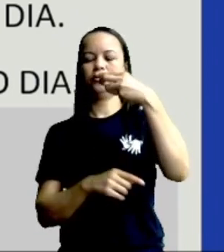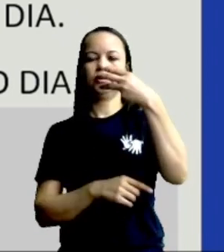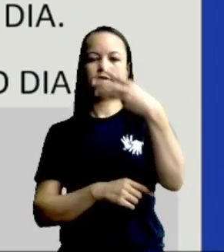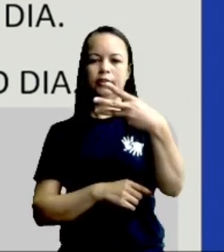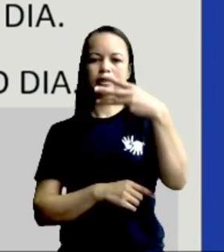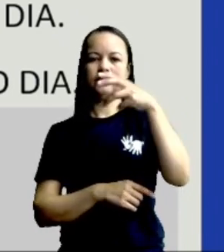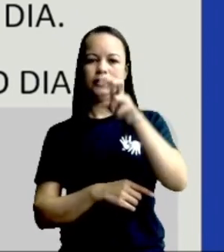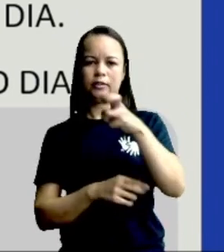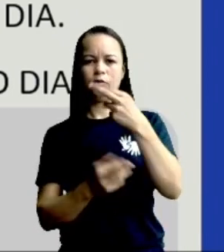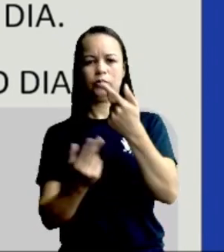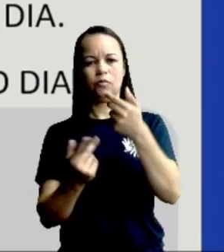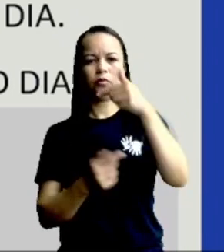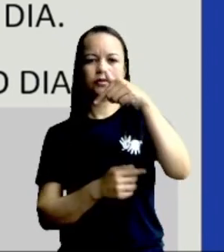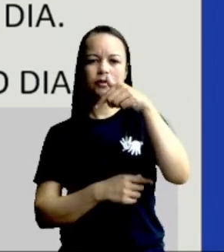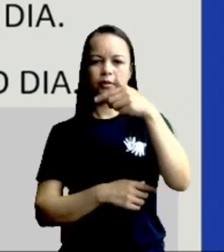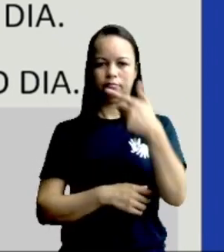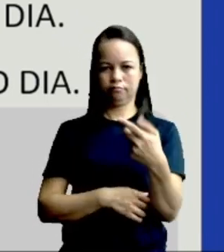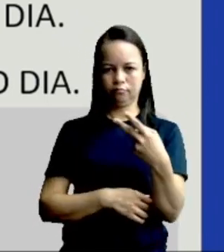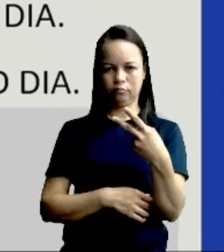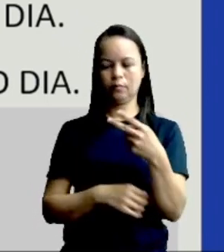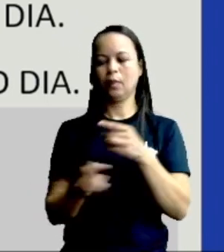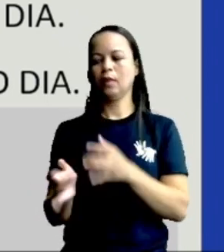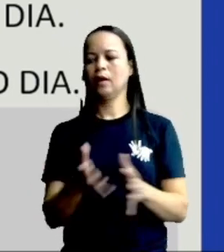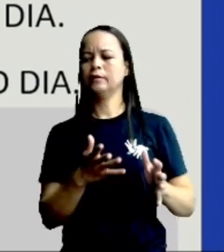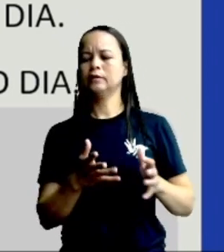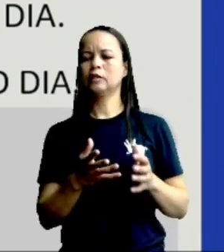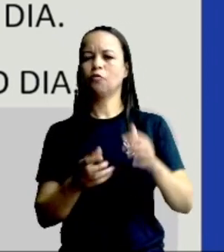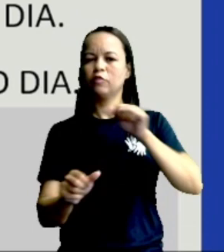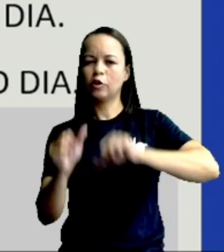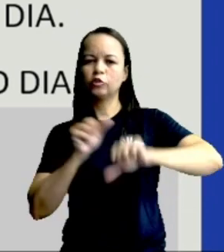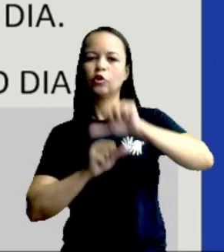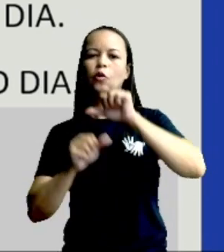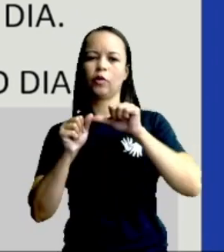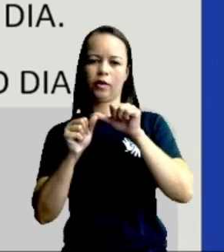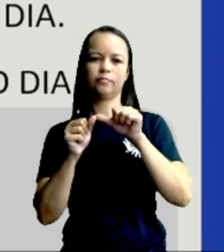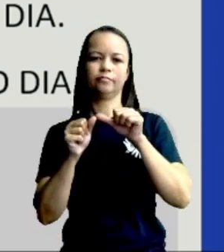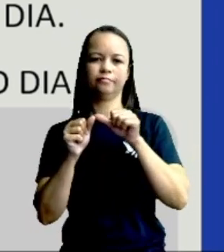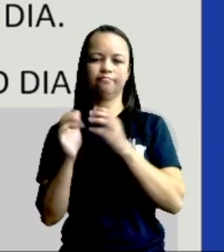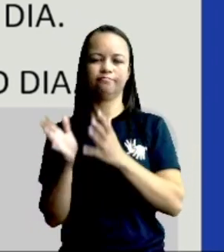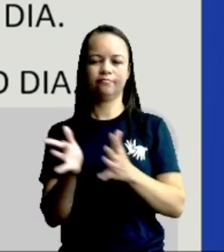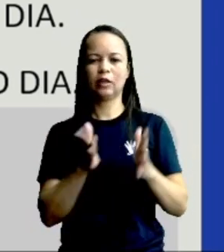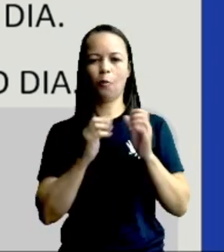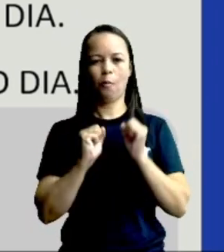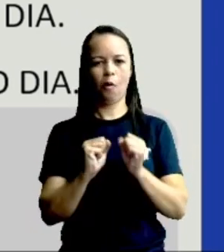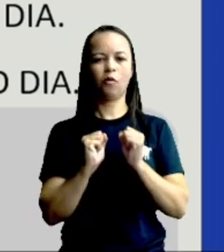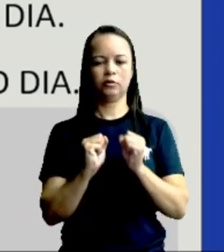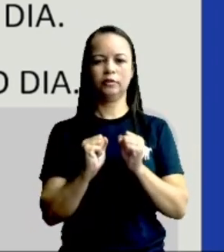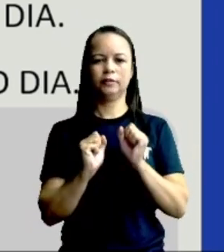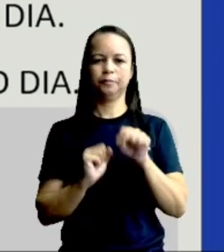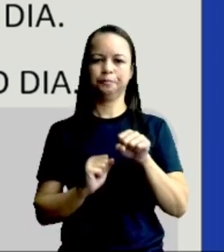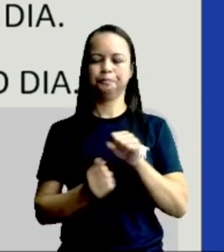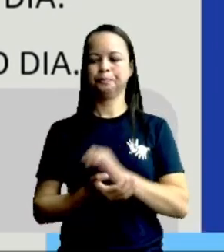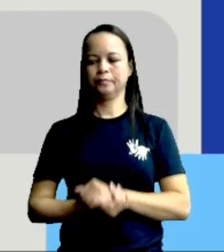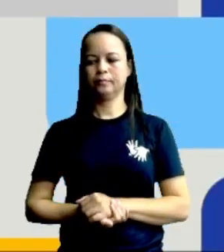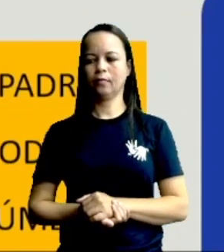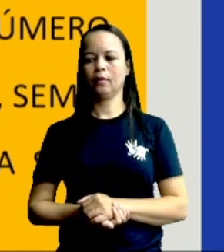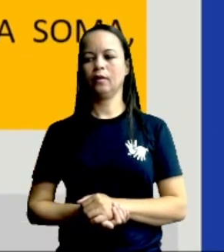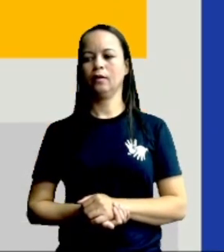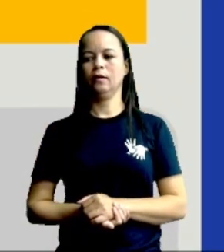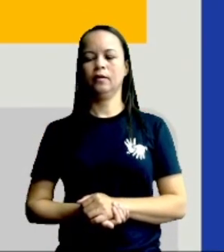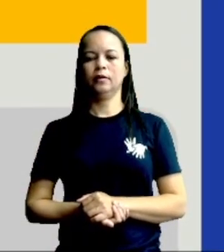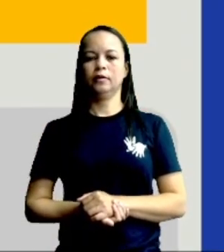ideia da adição, né, de troca de termos. Então, a gente pode aí fazer essa relação de troca de termos,